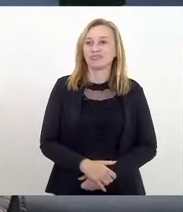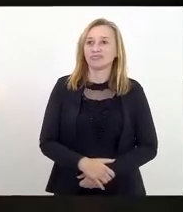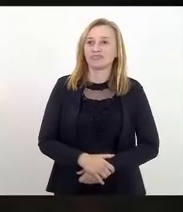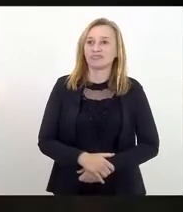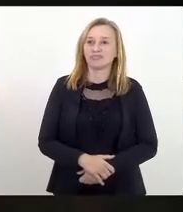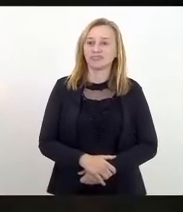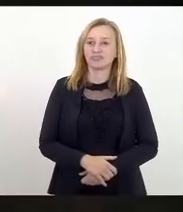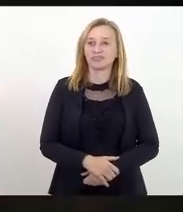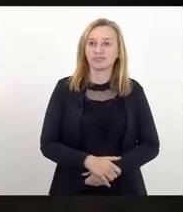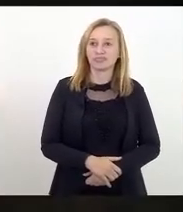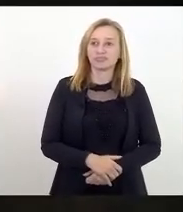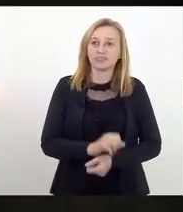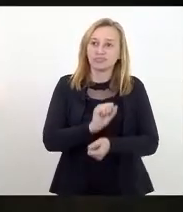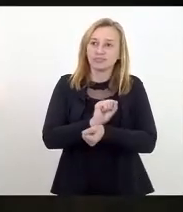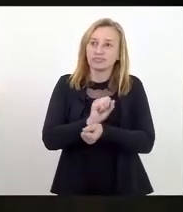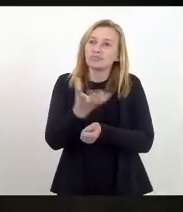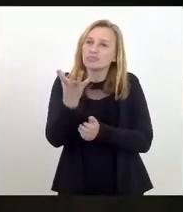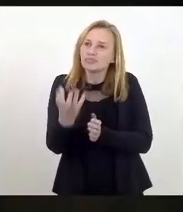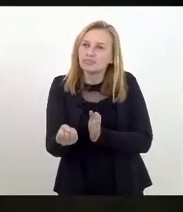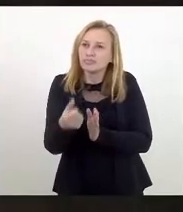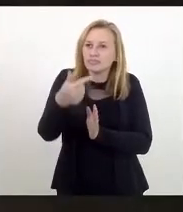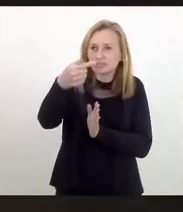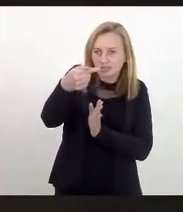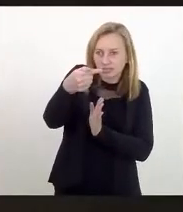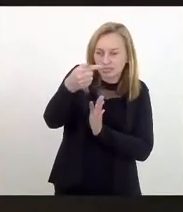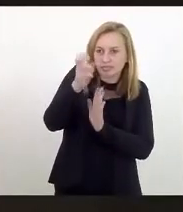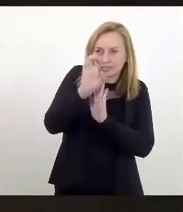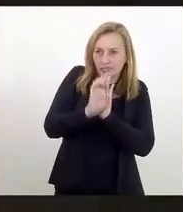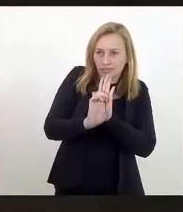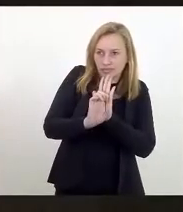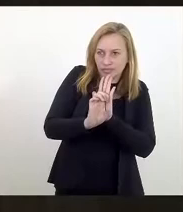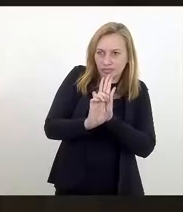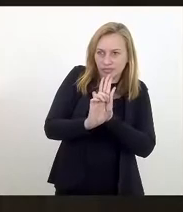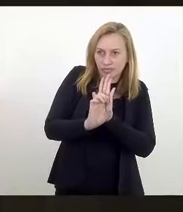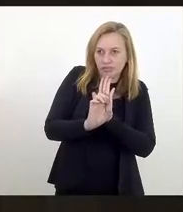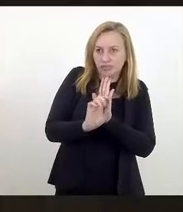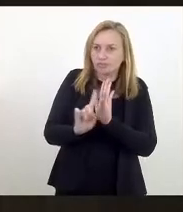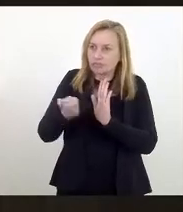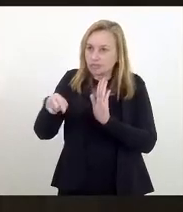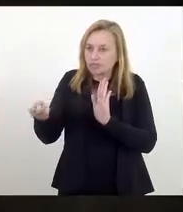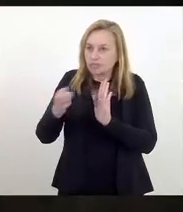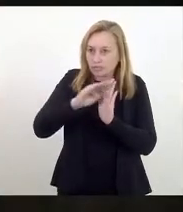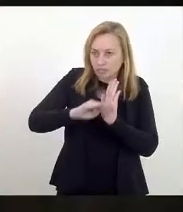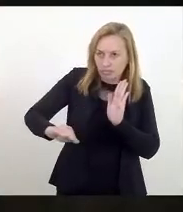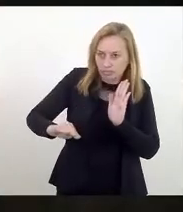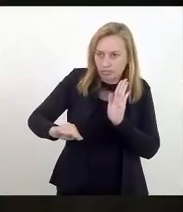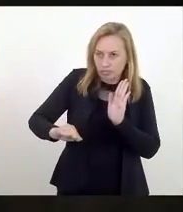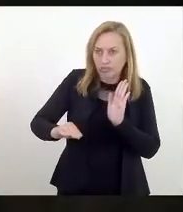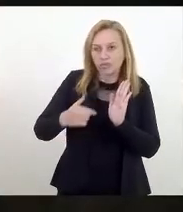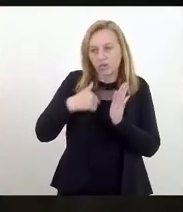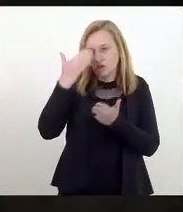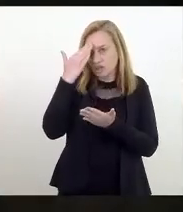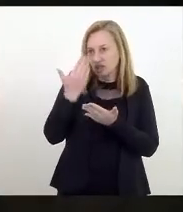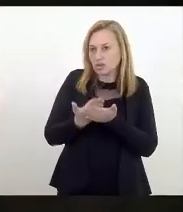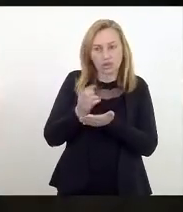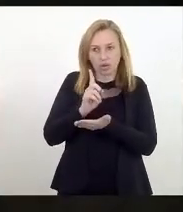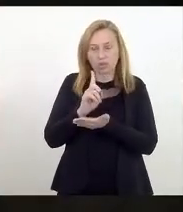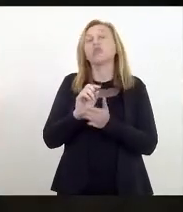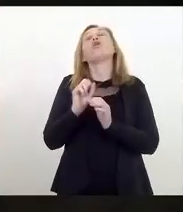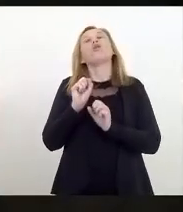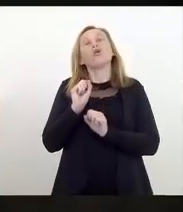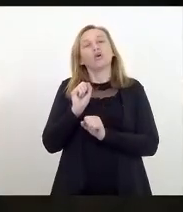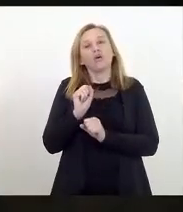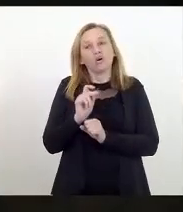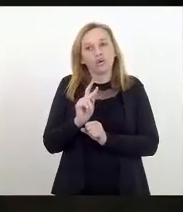Quero... Foram acolhidas sete emendas e o restante é retirada, Sr. Presidente, creio. Espera aí, ainda não. Ainda não? Não,